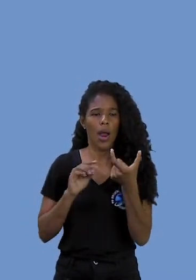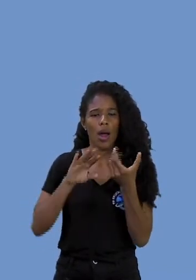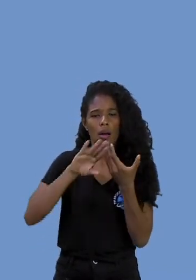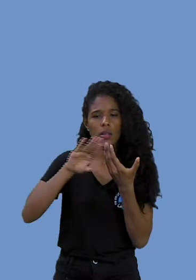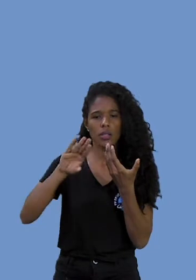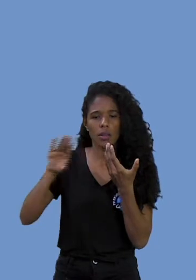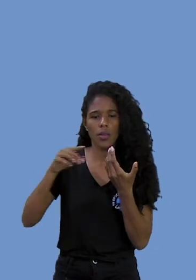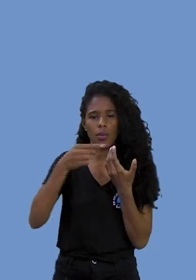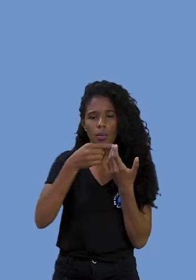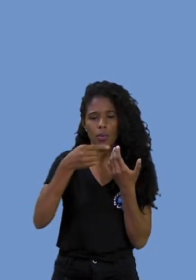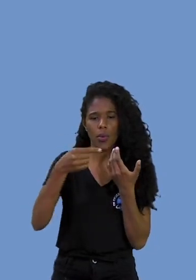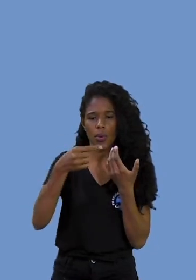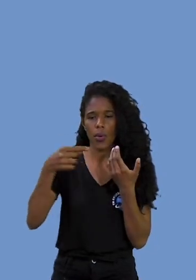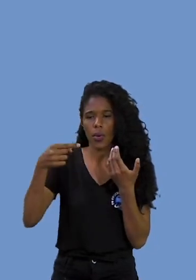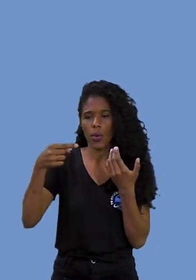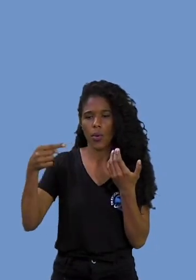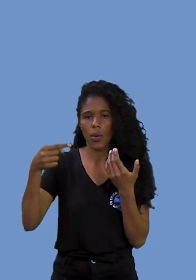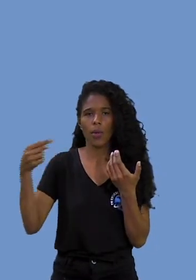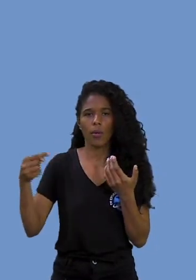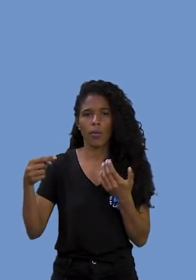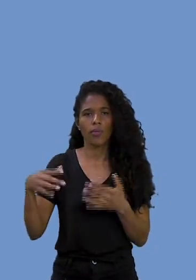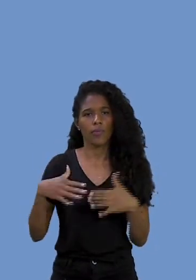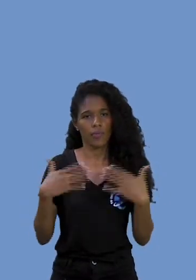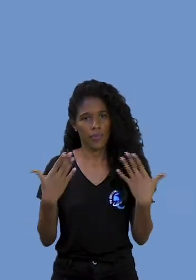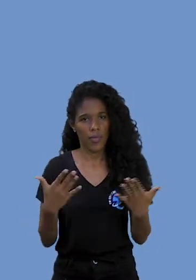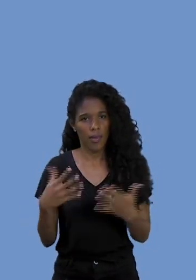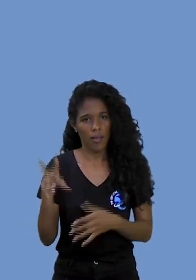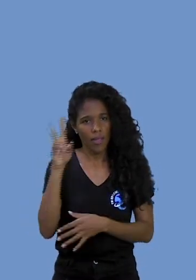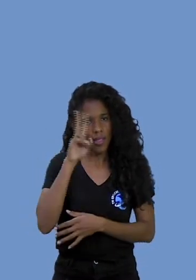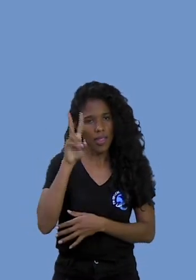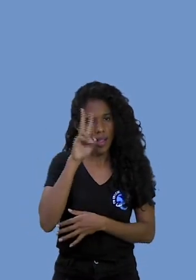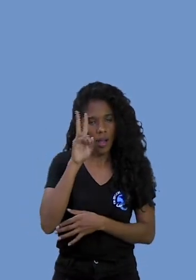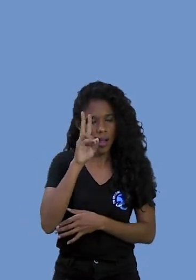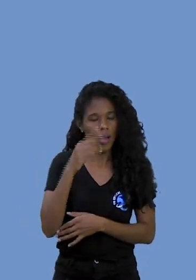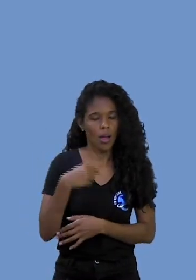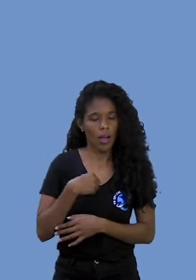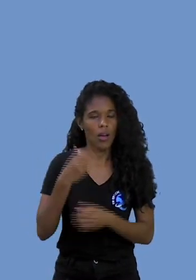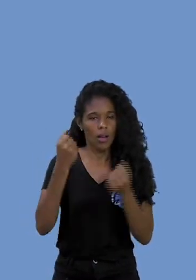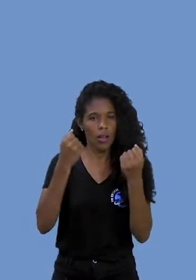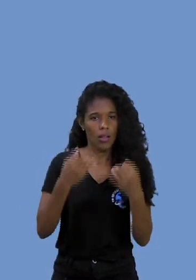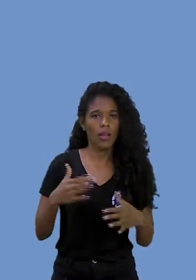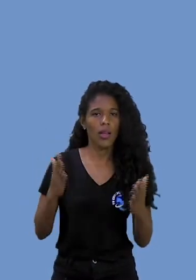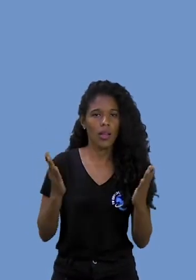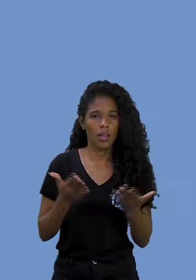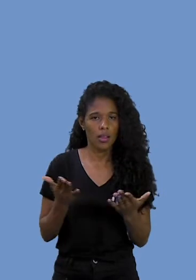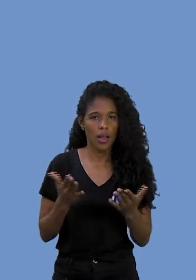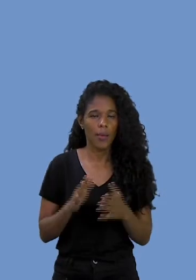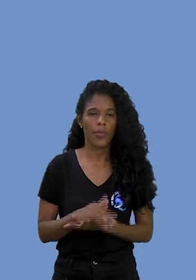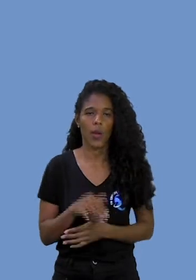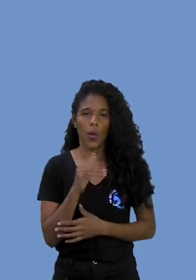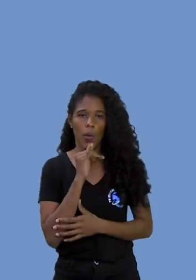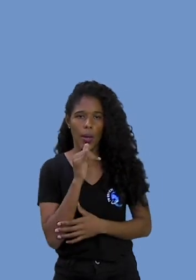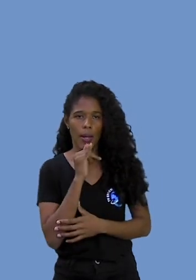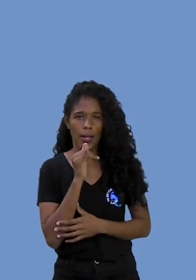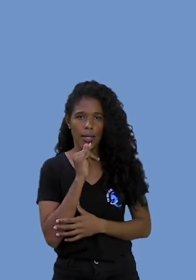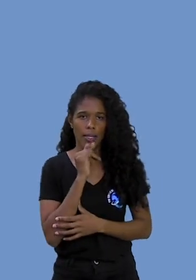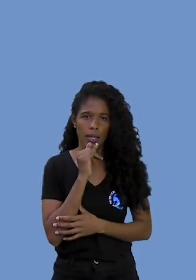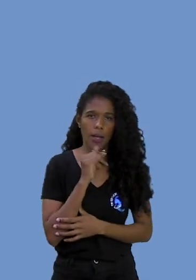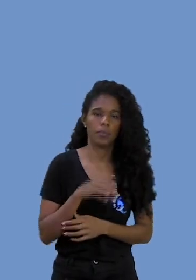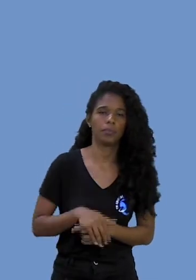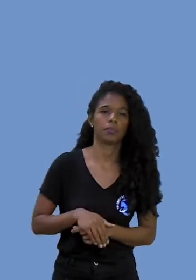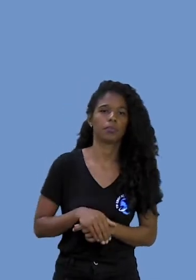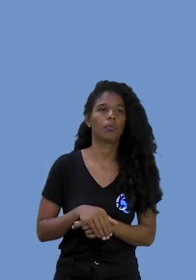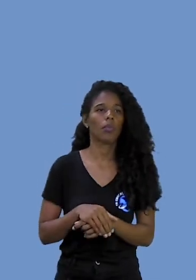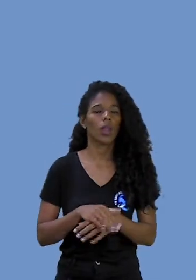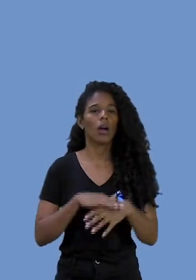aquele tracinho entre as palavras? Então, por exemplo, pós-moderno vai ter hífen. Depois eu vou explicar,